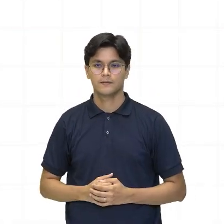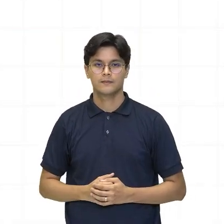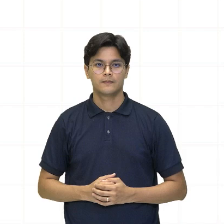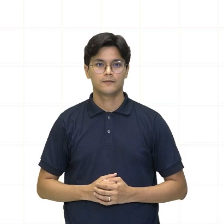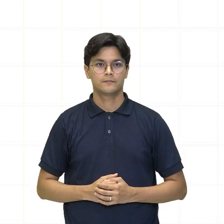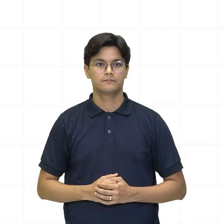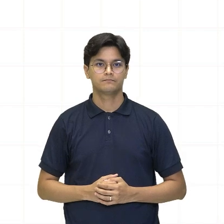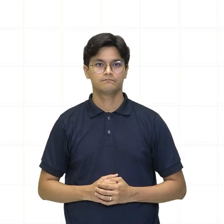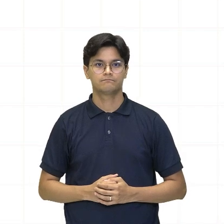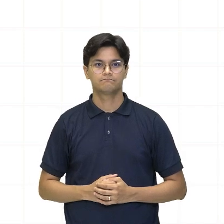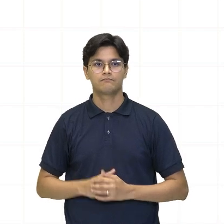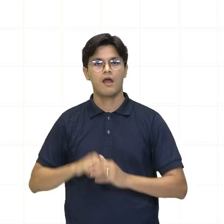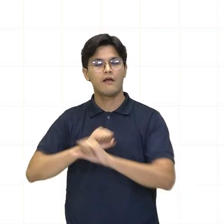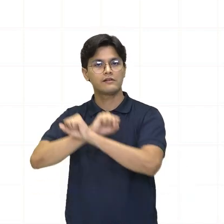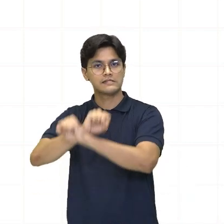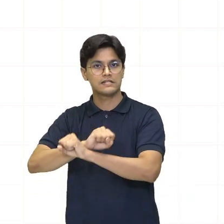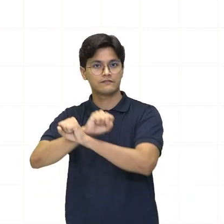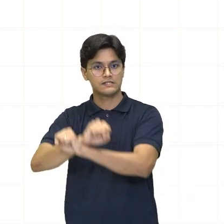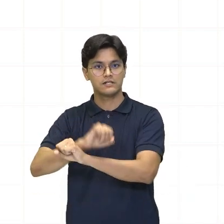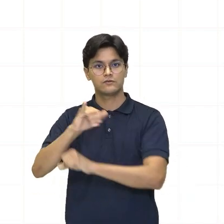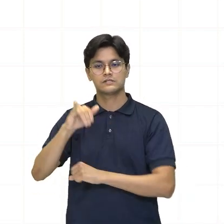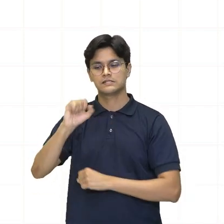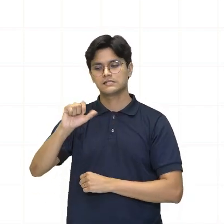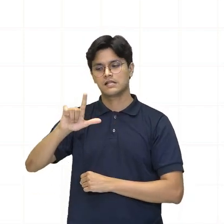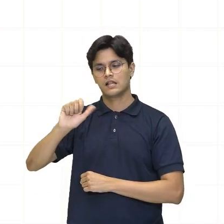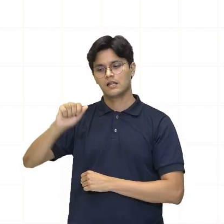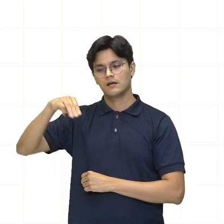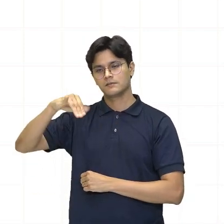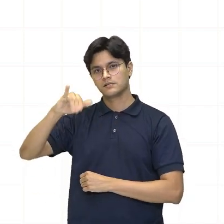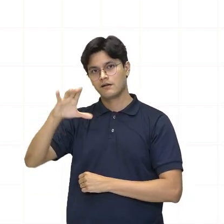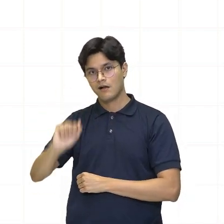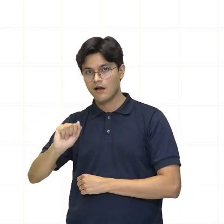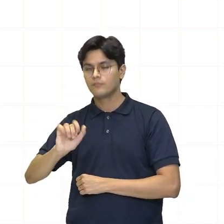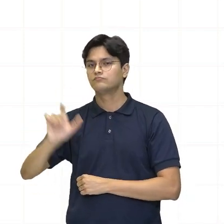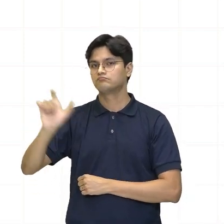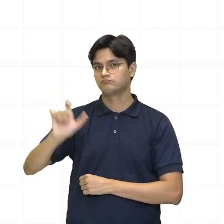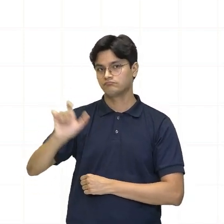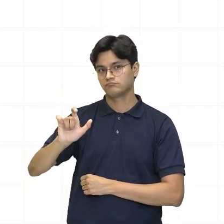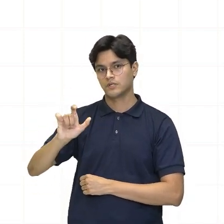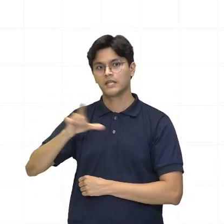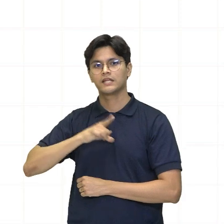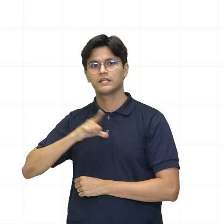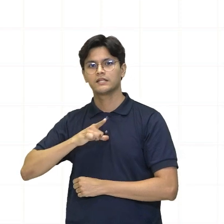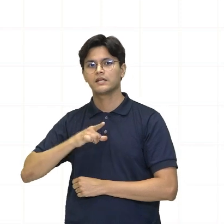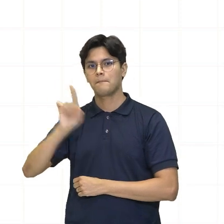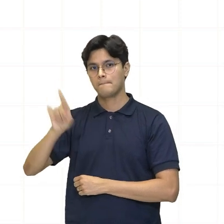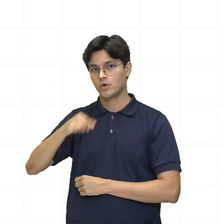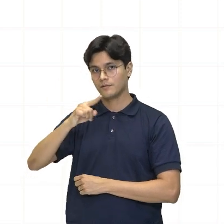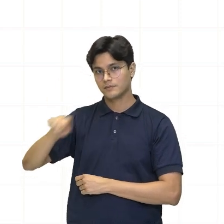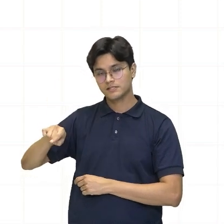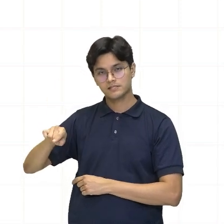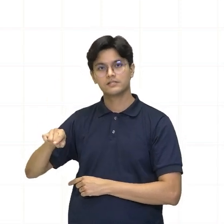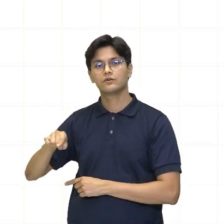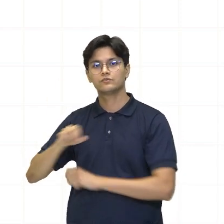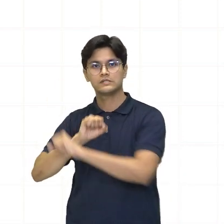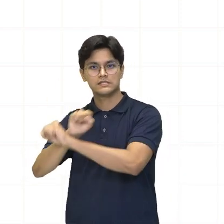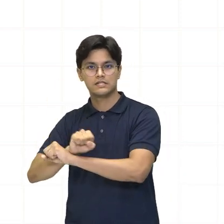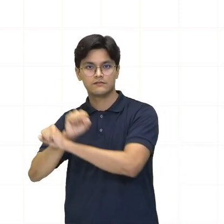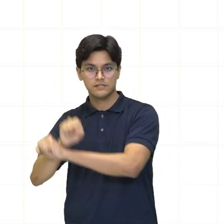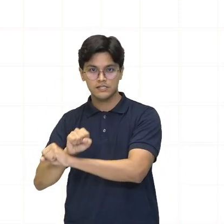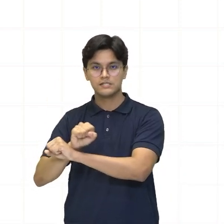A escravização islâmica. Havia a proibição de escravização dos muçulmanos.